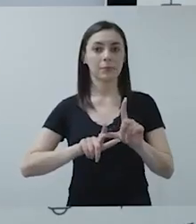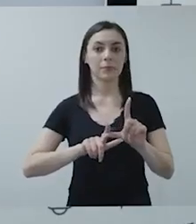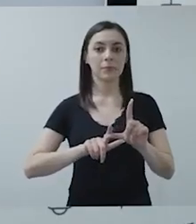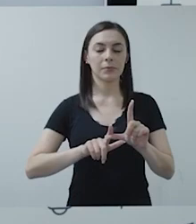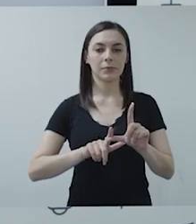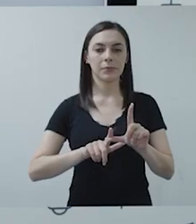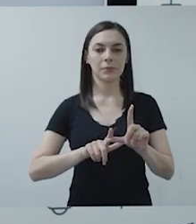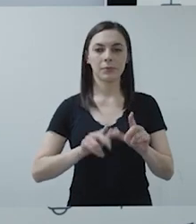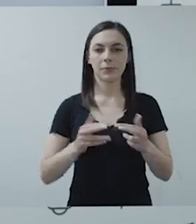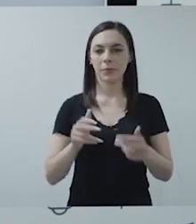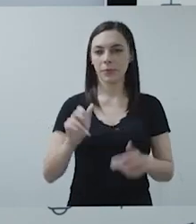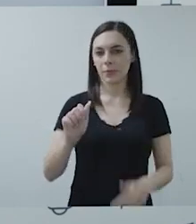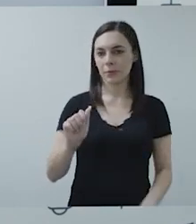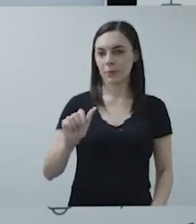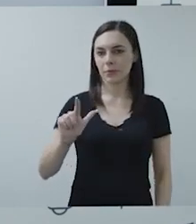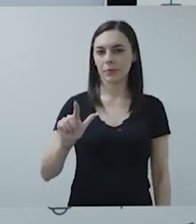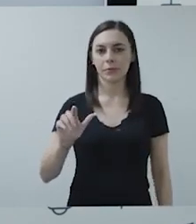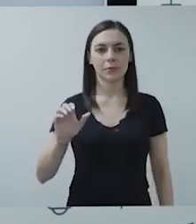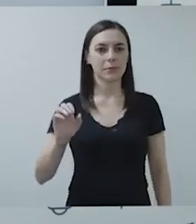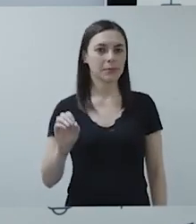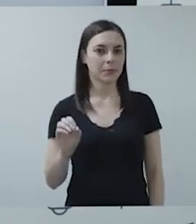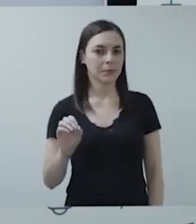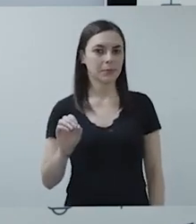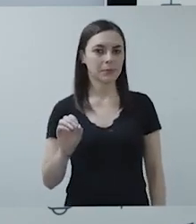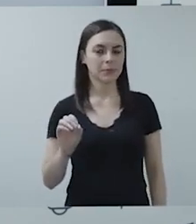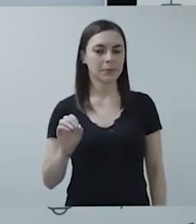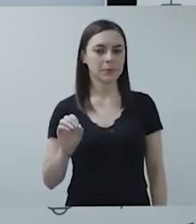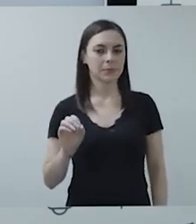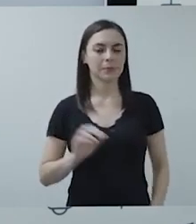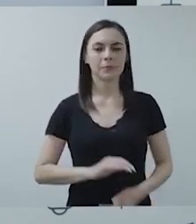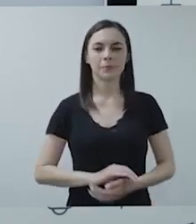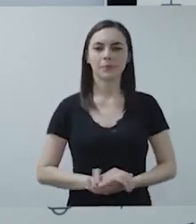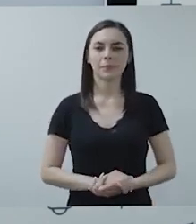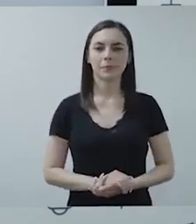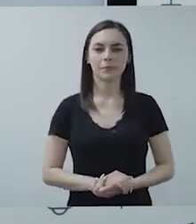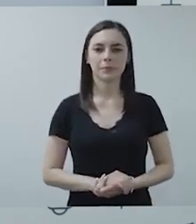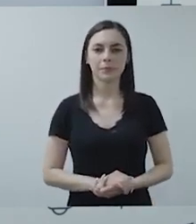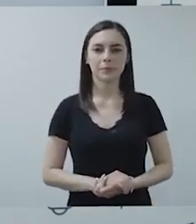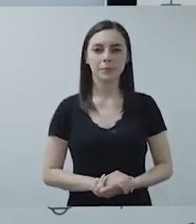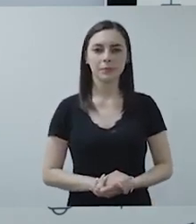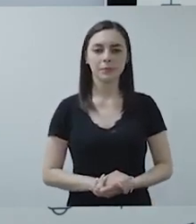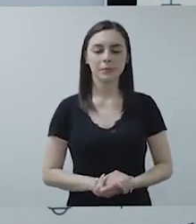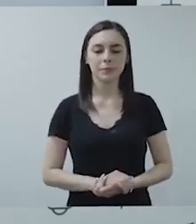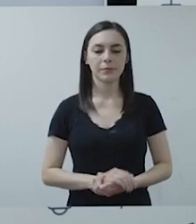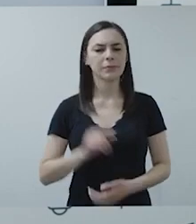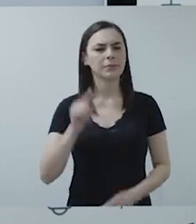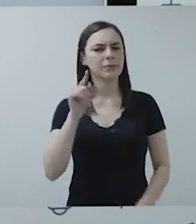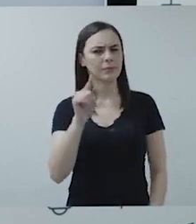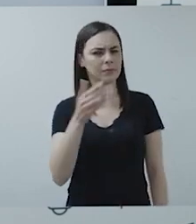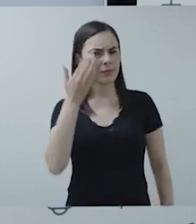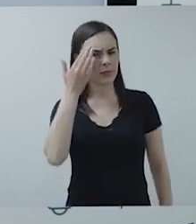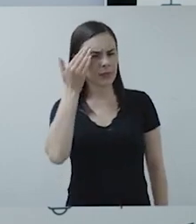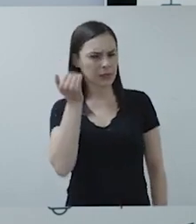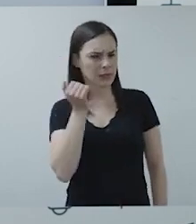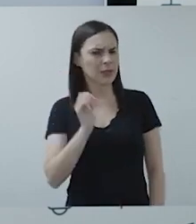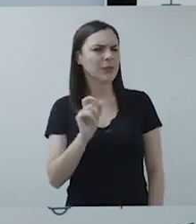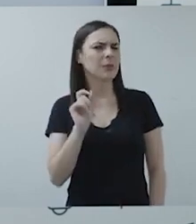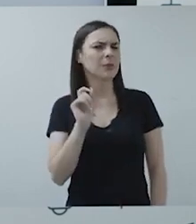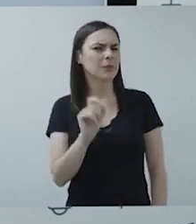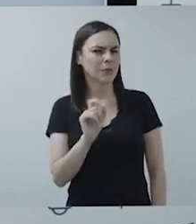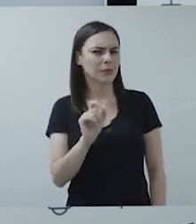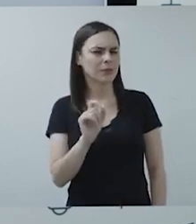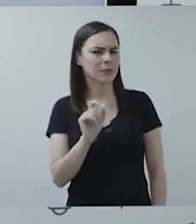da palavra galo, mudando só a letra inicial. Olhem lá. Vocês sabem o que significa essa